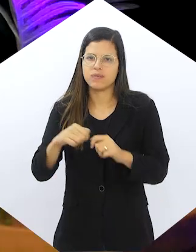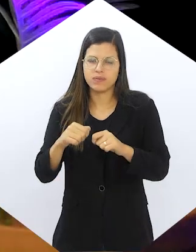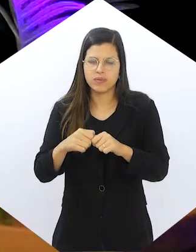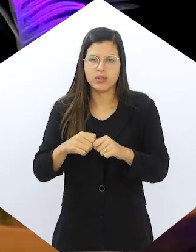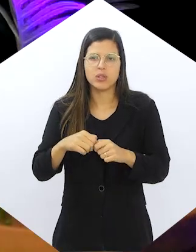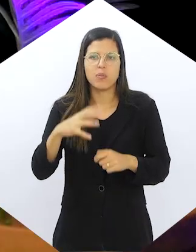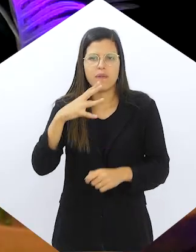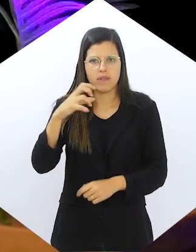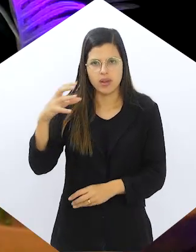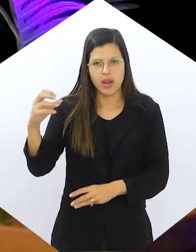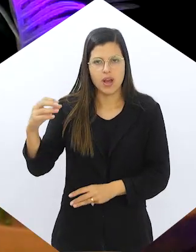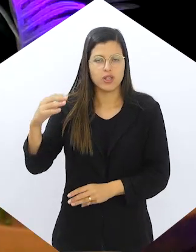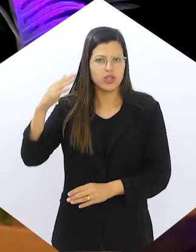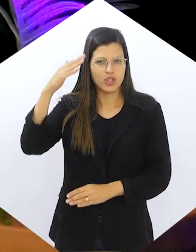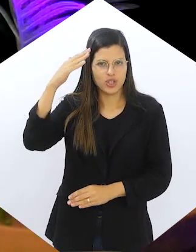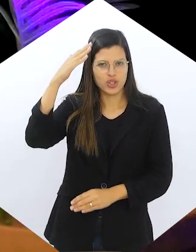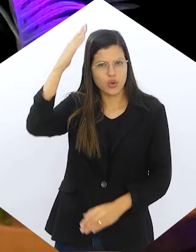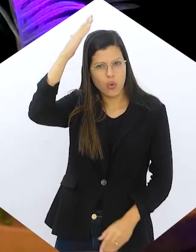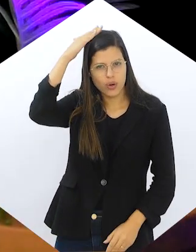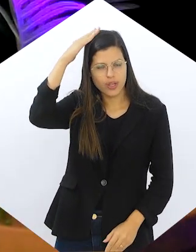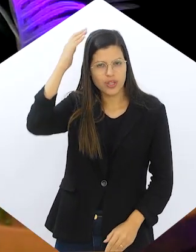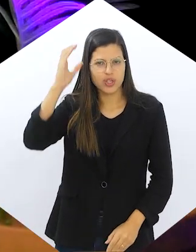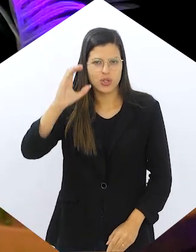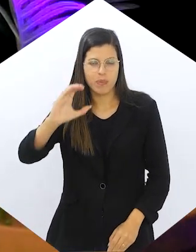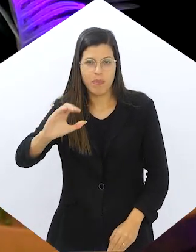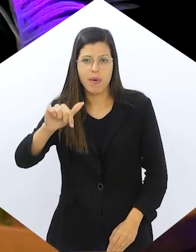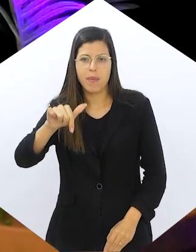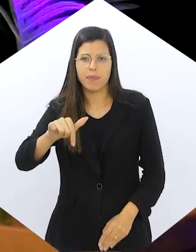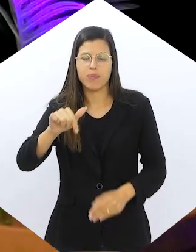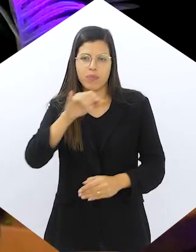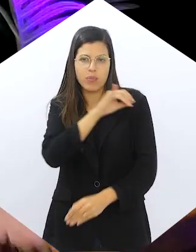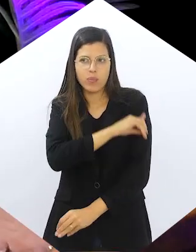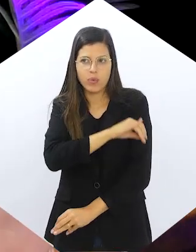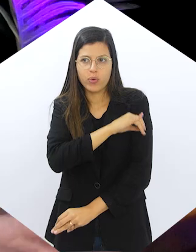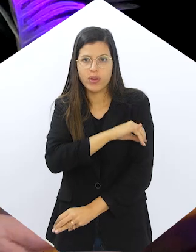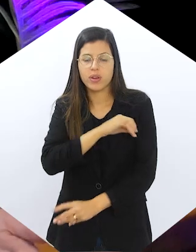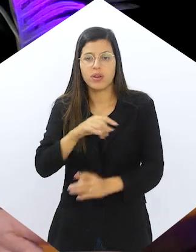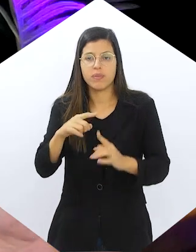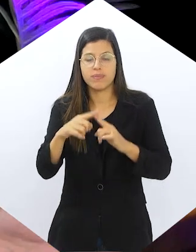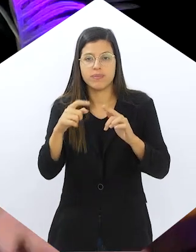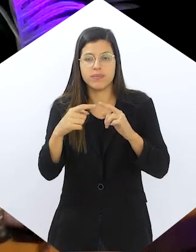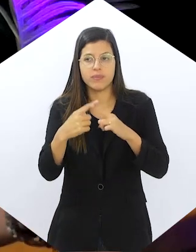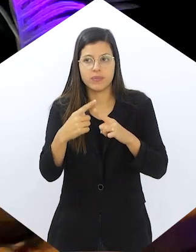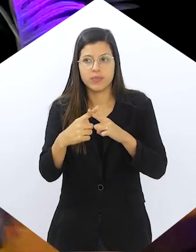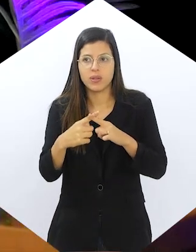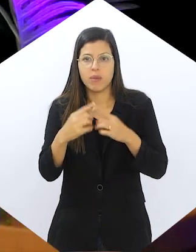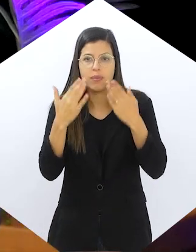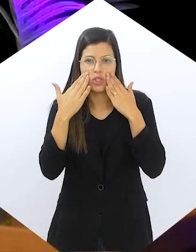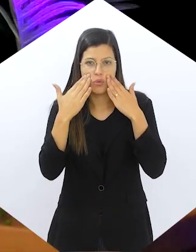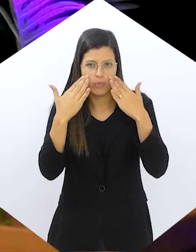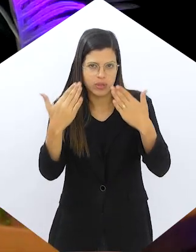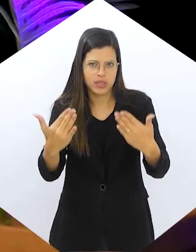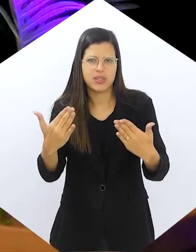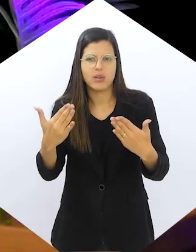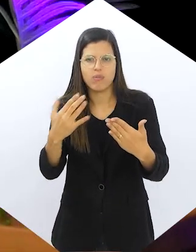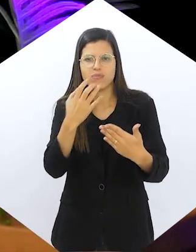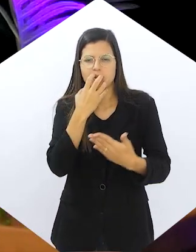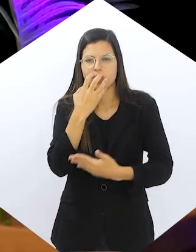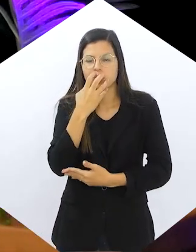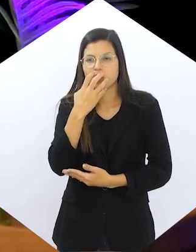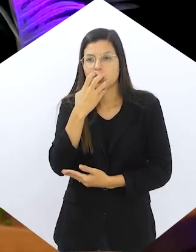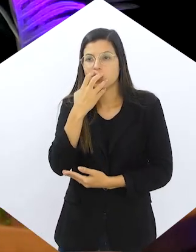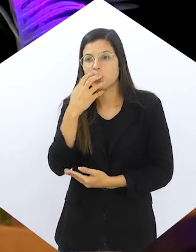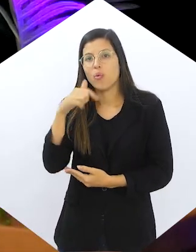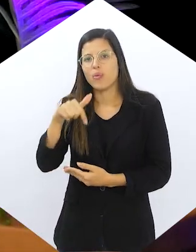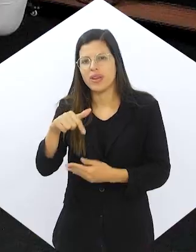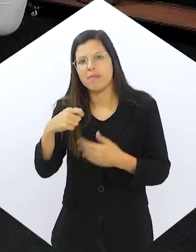Curitiba para o Rio, mas ele veio porque ele estava fazendo uma exposição de padrão de raça e ele veio no bagageiro. Mas